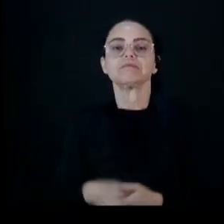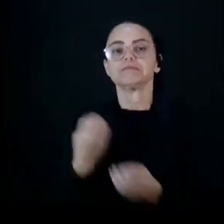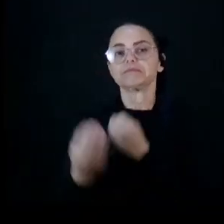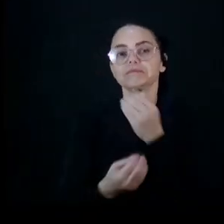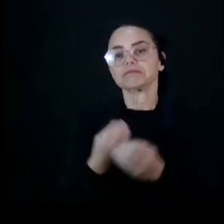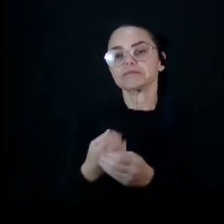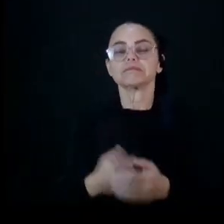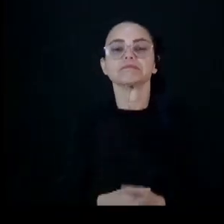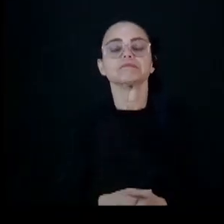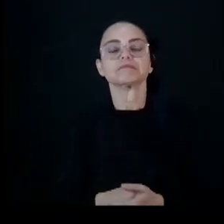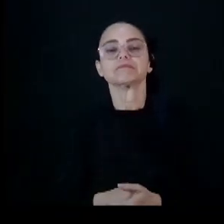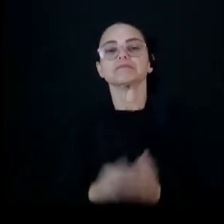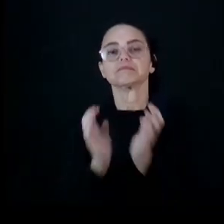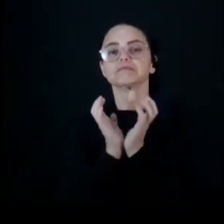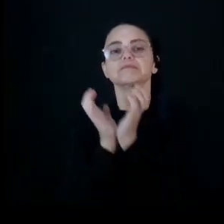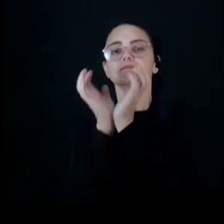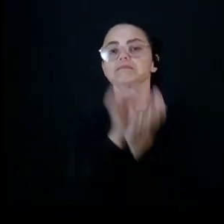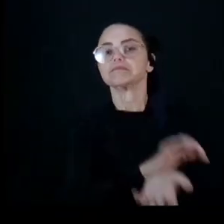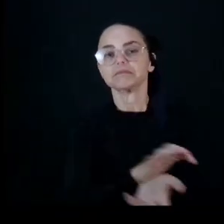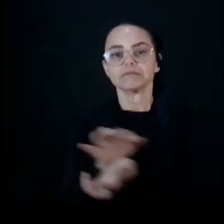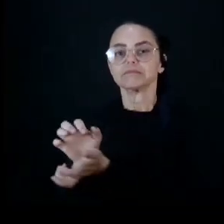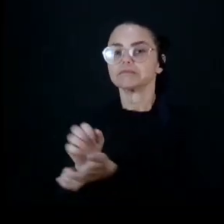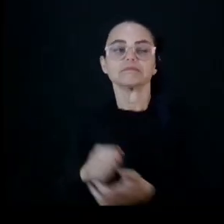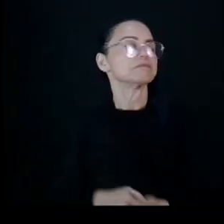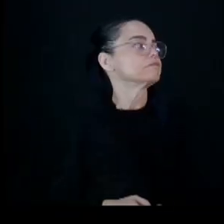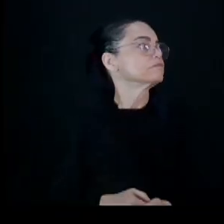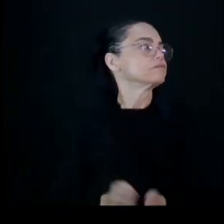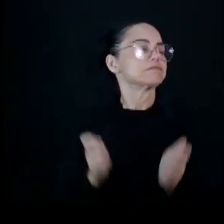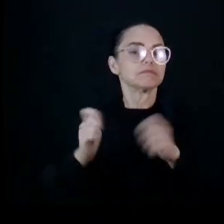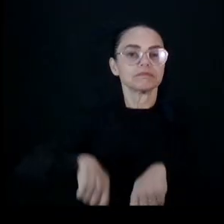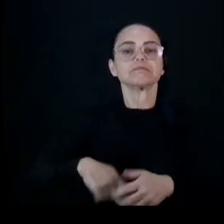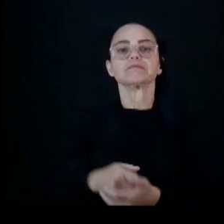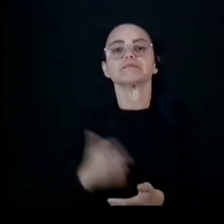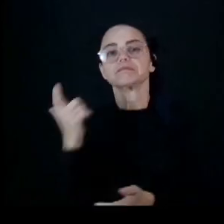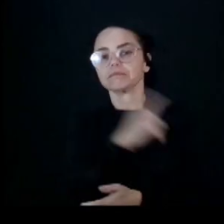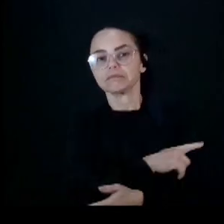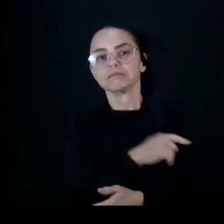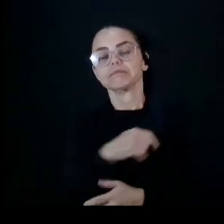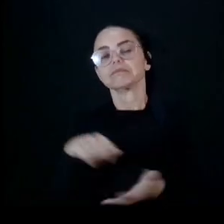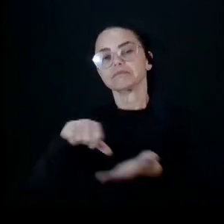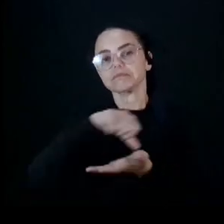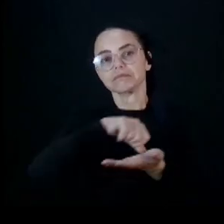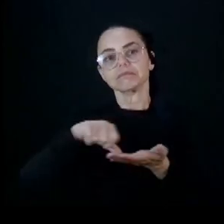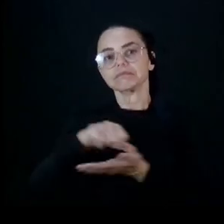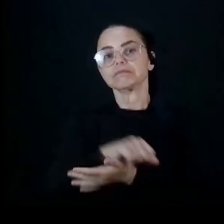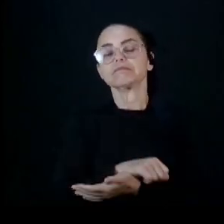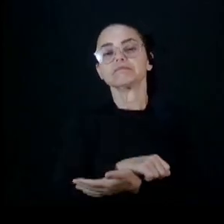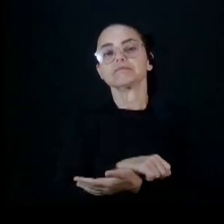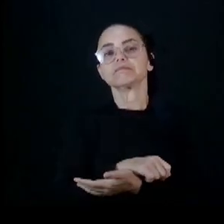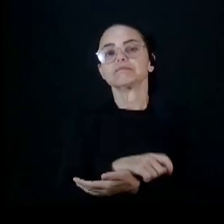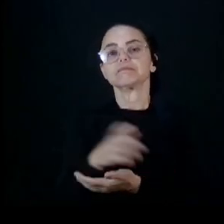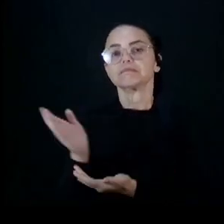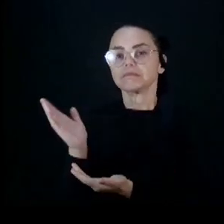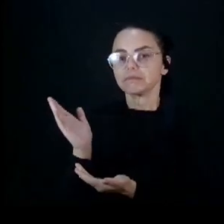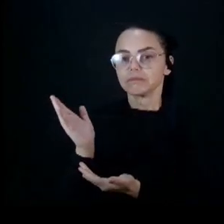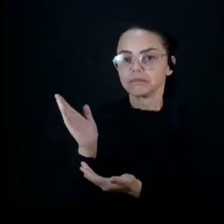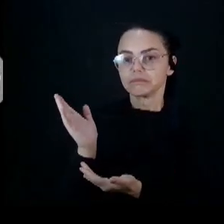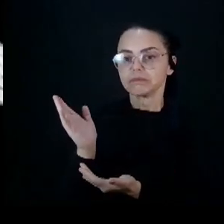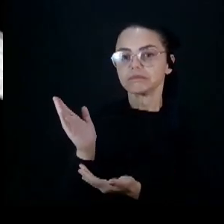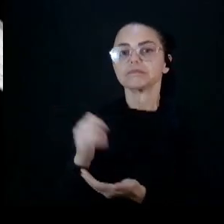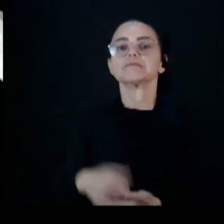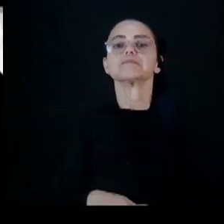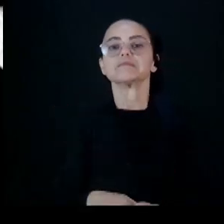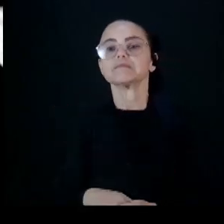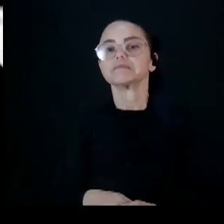na Copa, né? Mas é bem possível que você consiga mapear ali por padrões de movimentação, começar